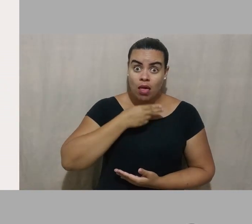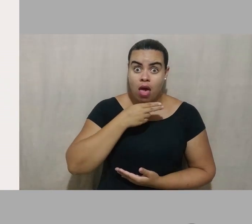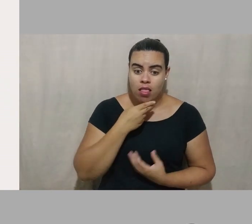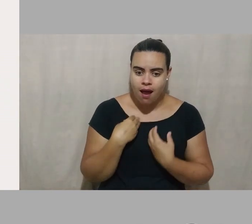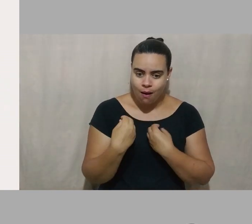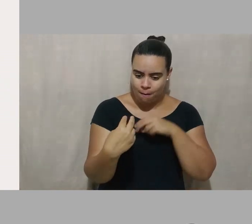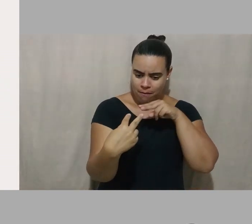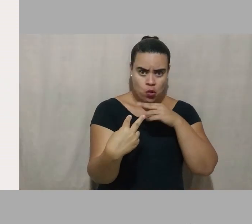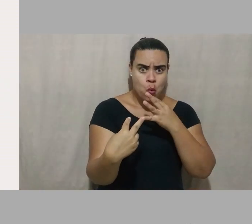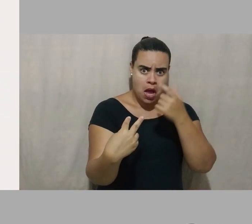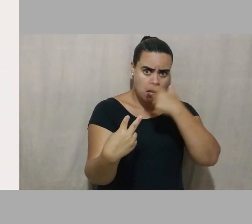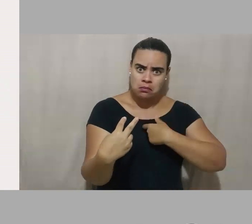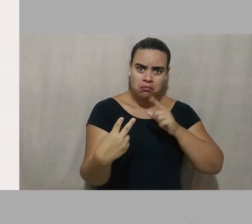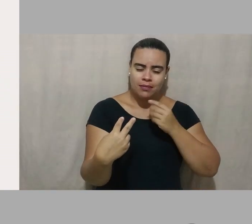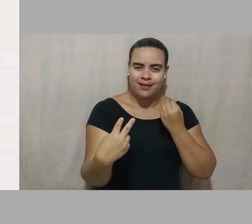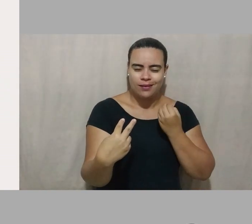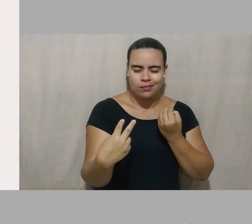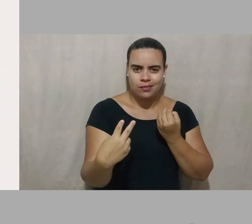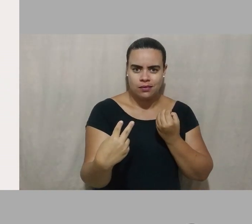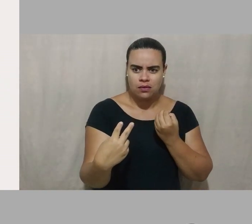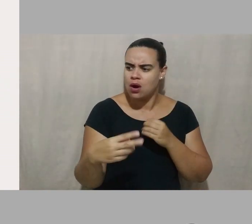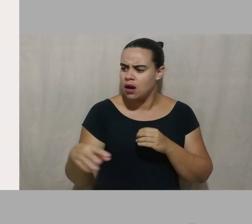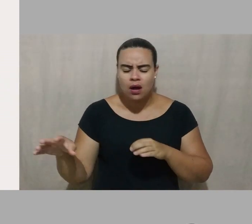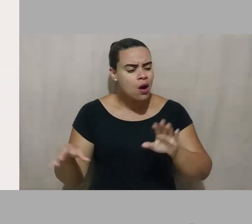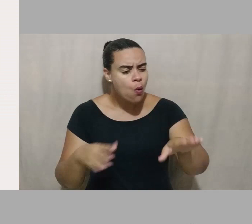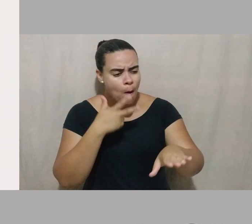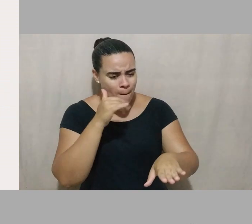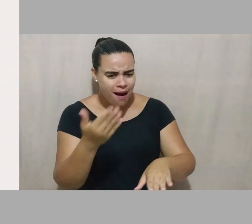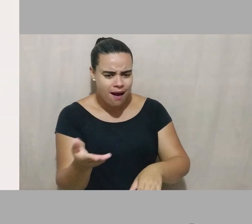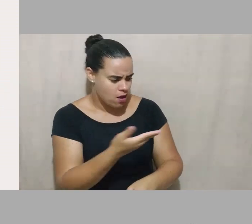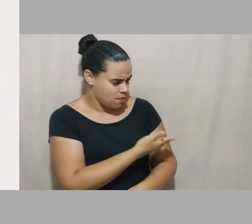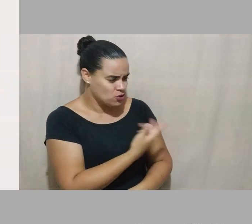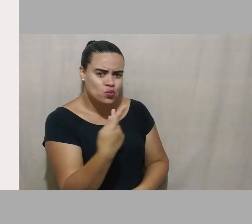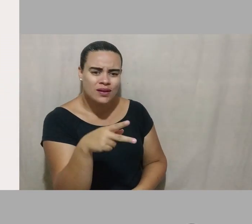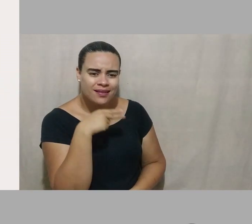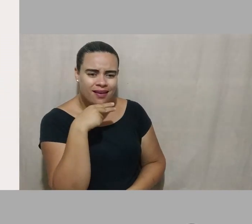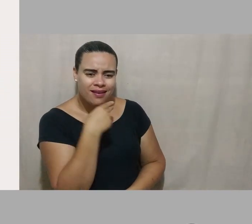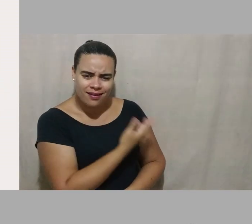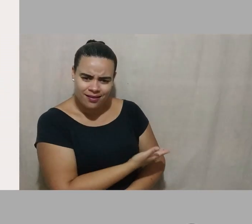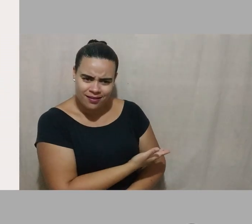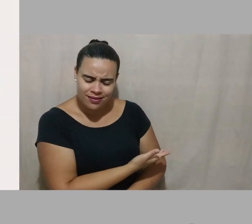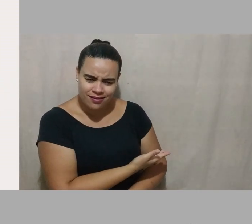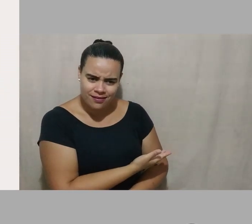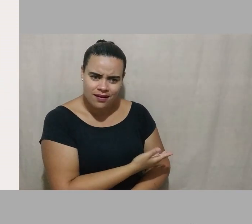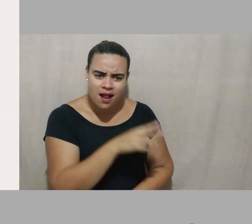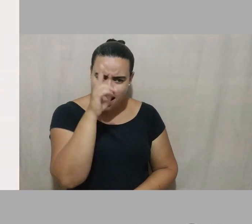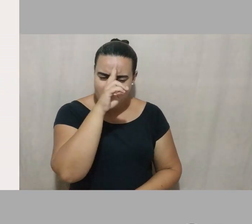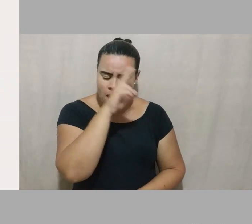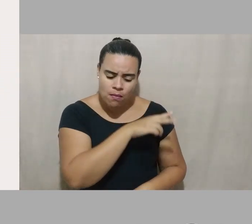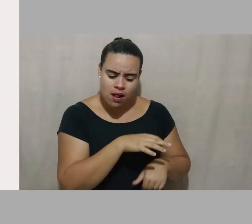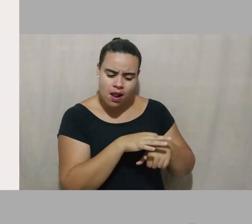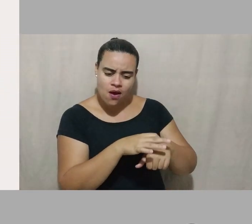frente. Mesmo porque... Mas pai, como assim? Uns dias atrás ela tinha